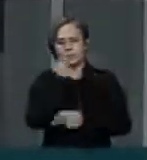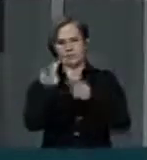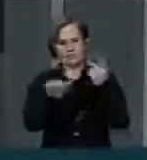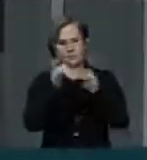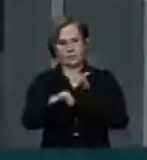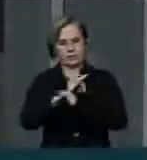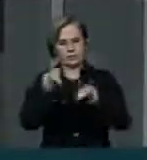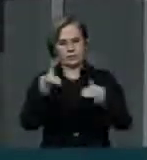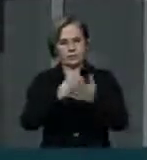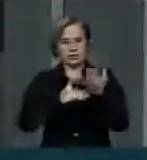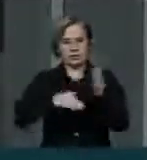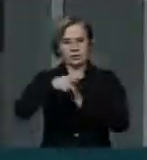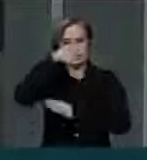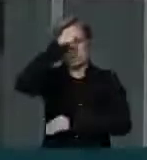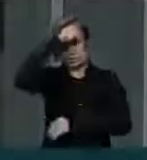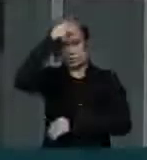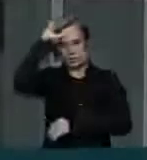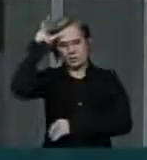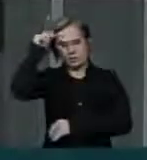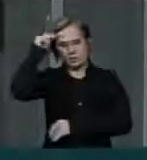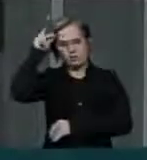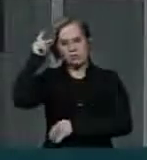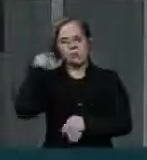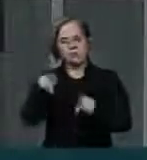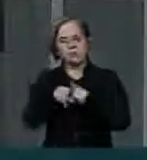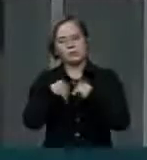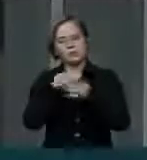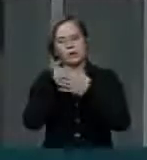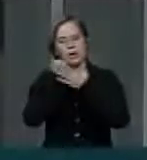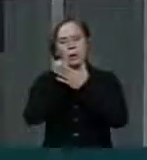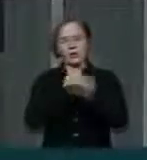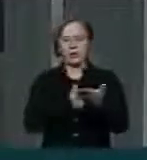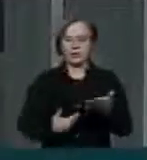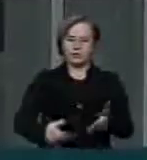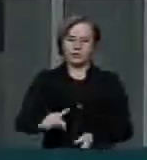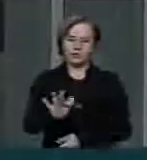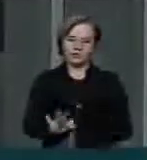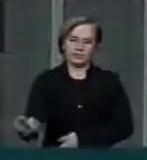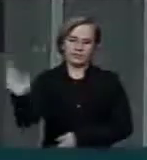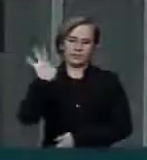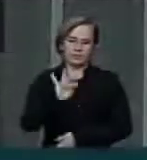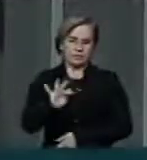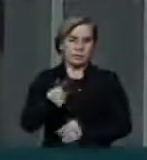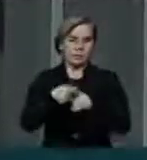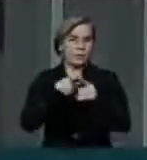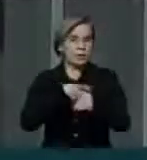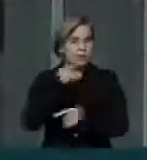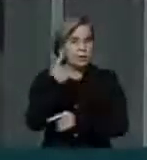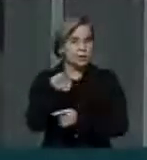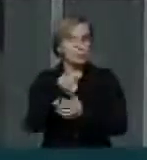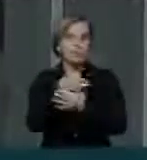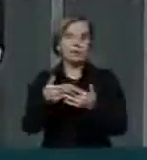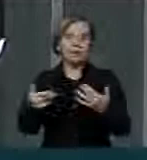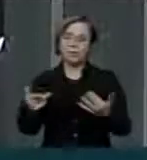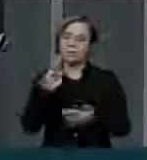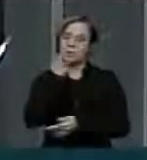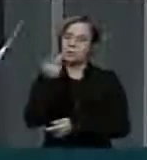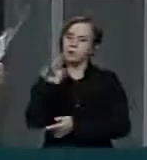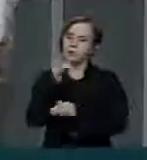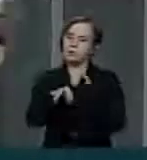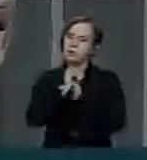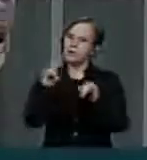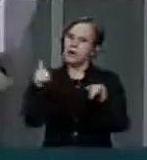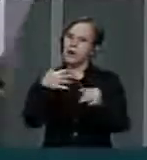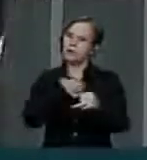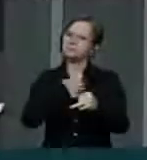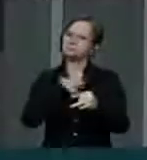nossas prefeituras, né? E com o apoio do governo federal. Mas tem uma questão que eu queria deixar aqui que me